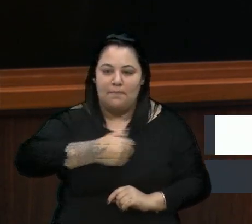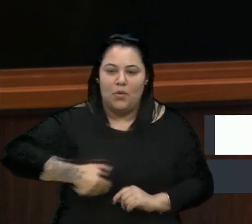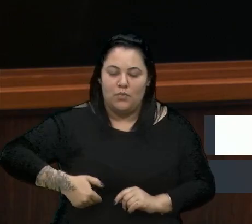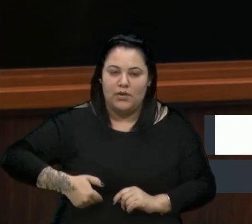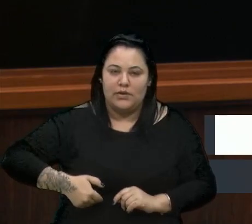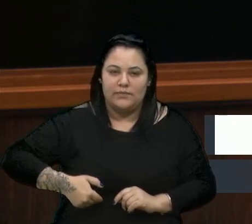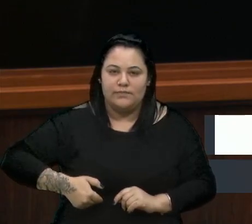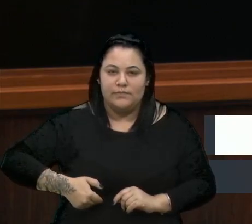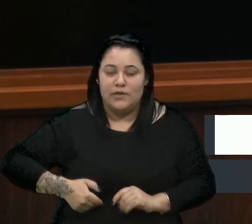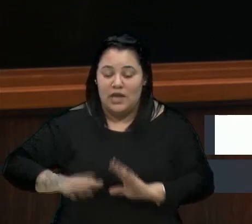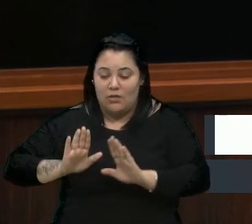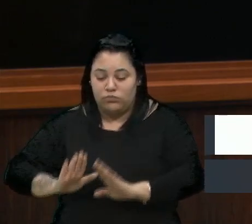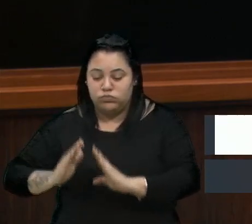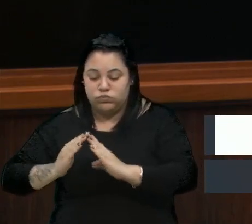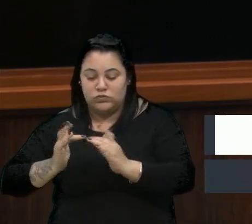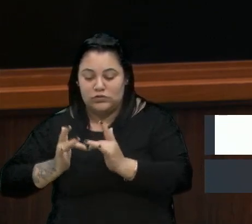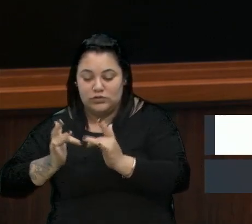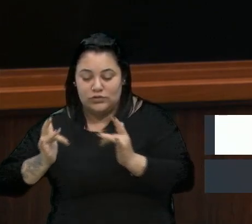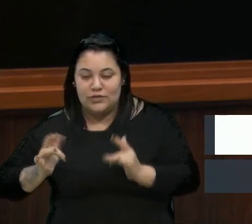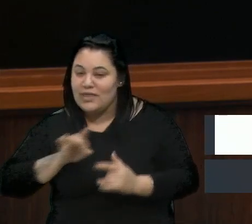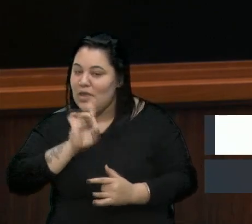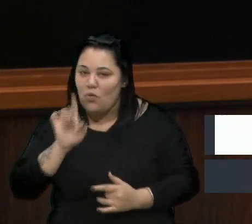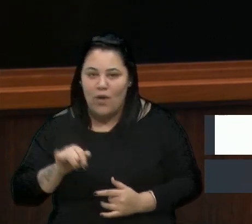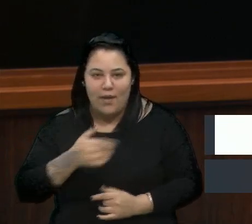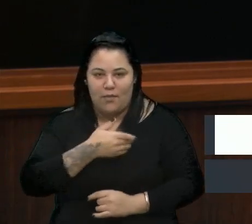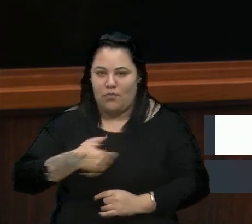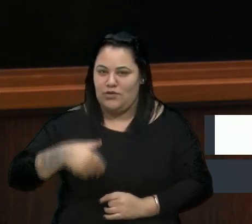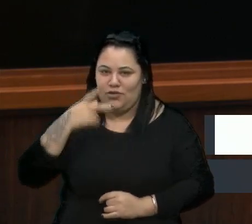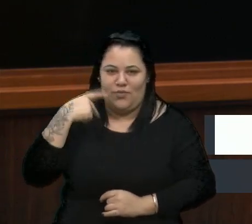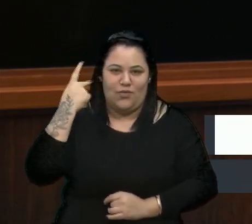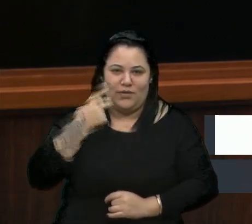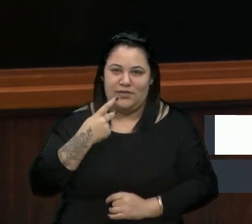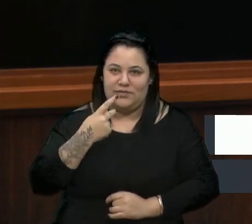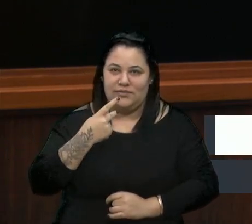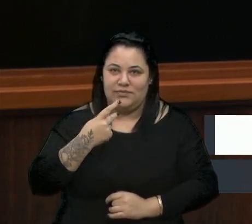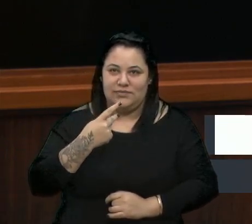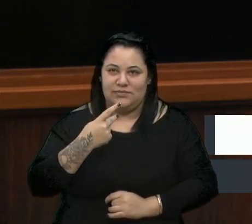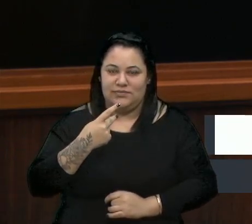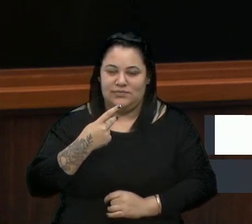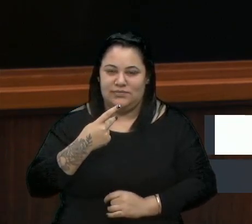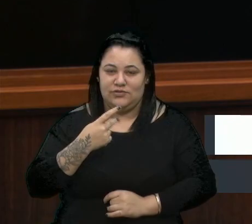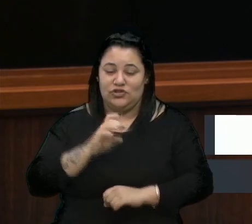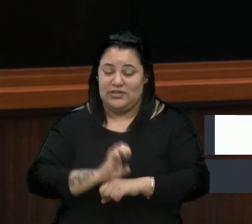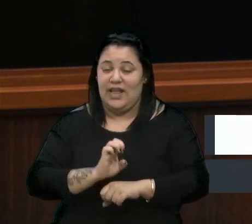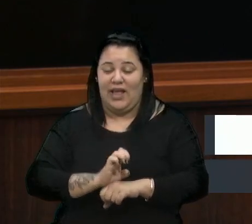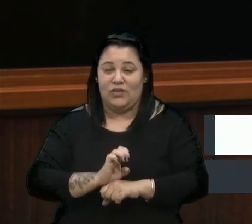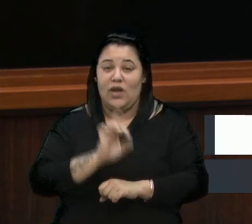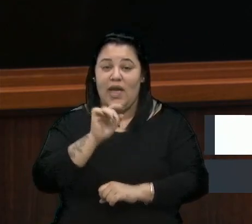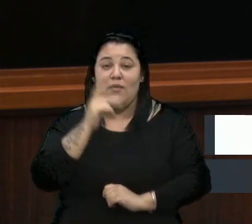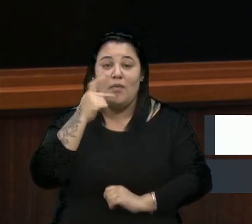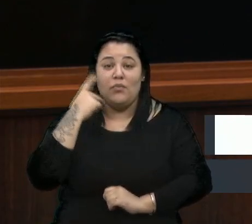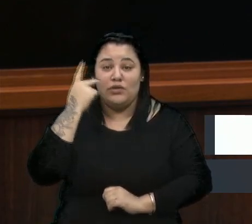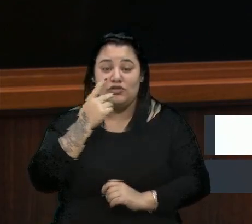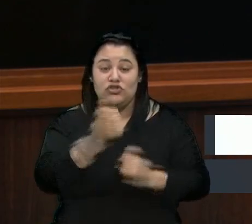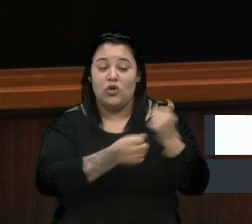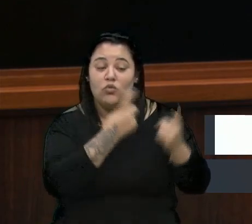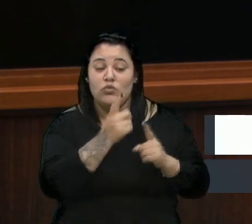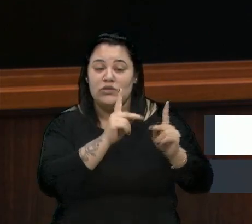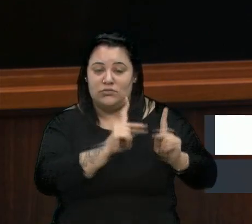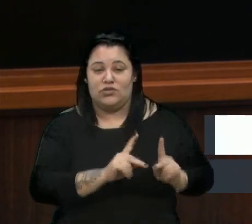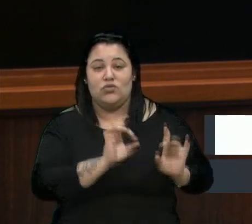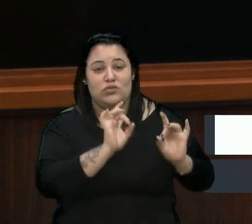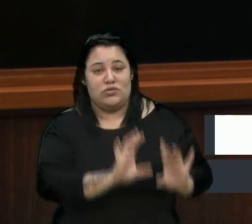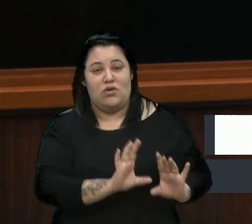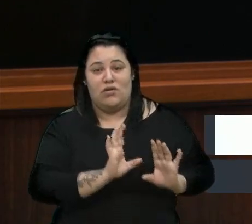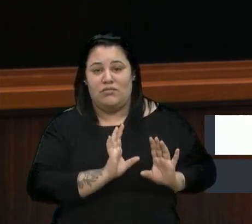hospedagem solidária não é uma política pública de Estado, é uma política de algumas pessoas,